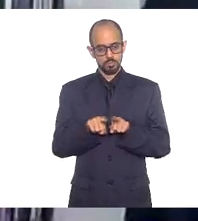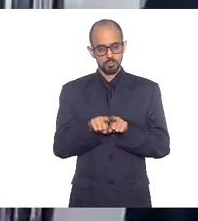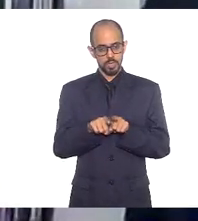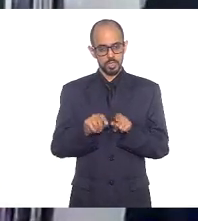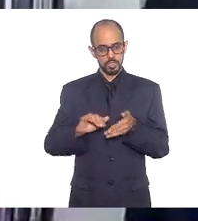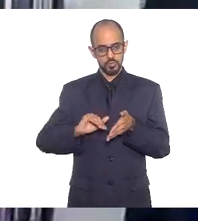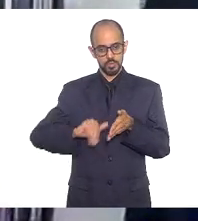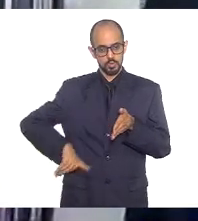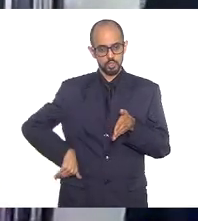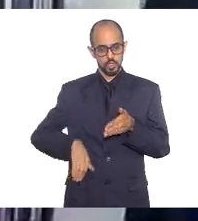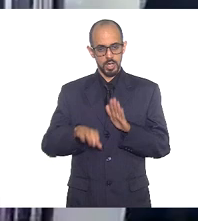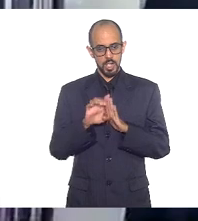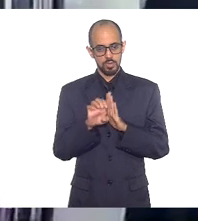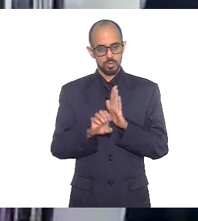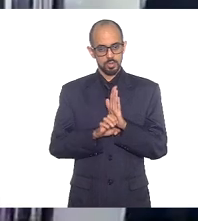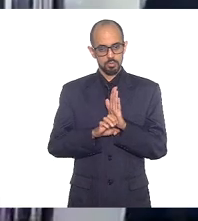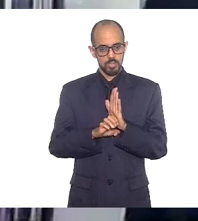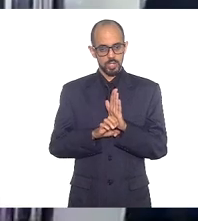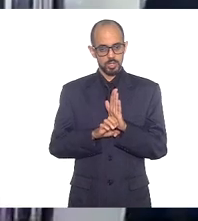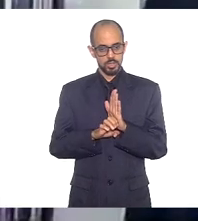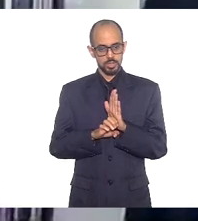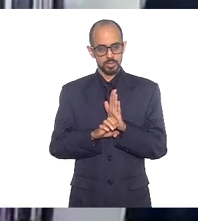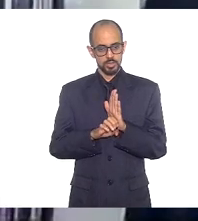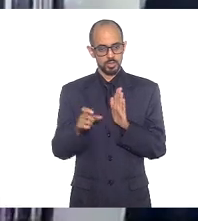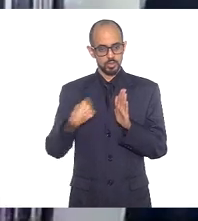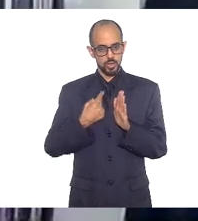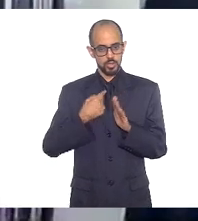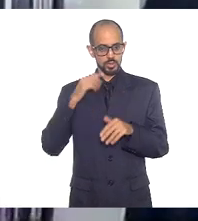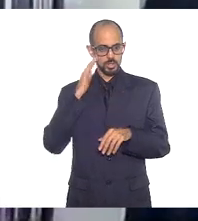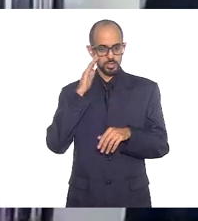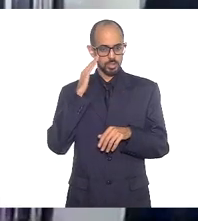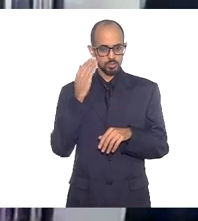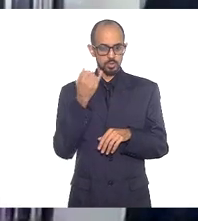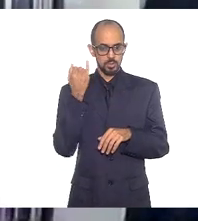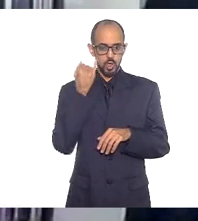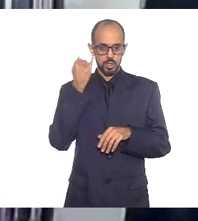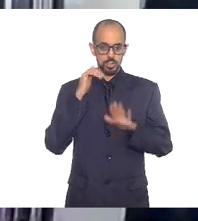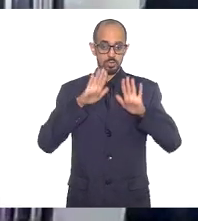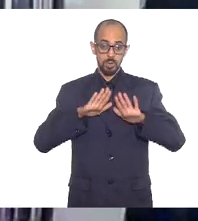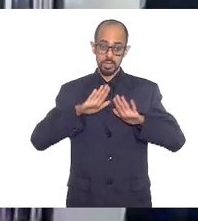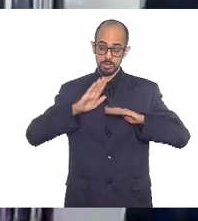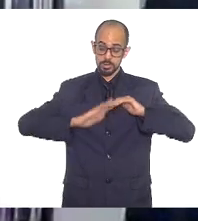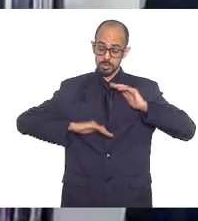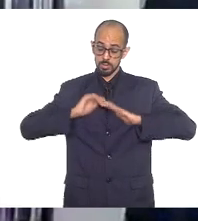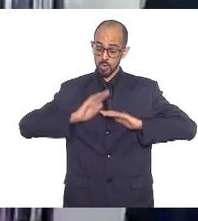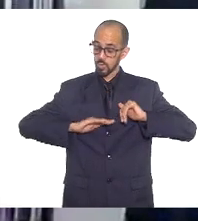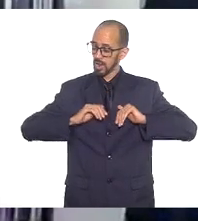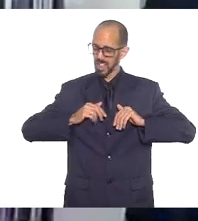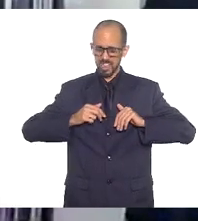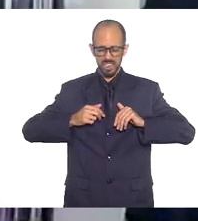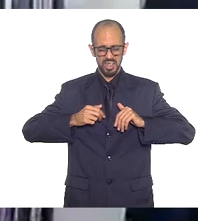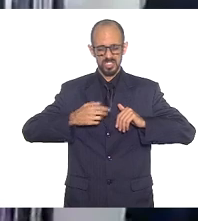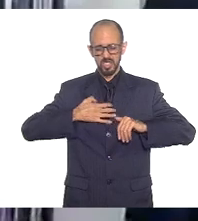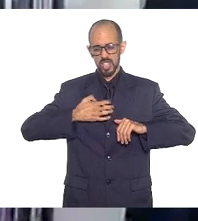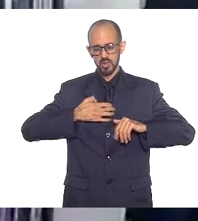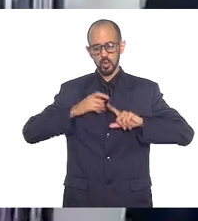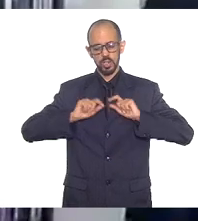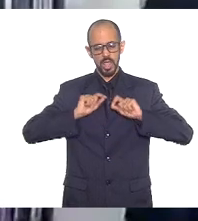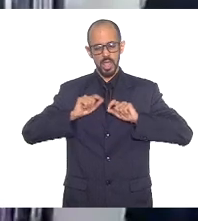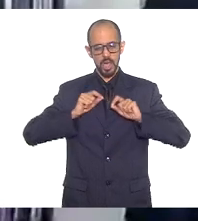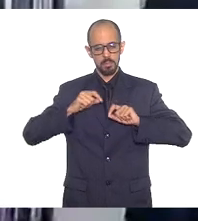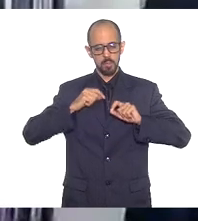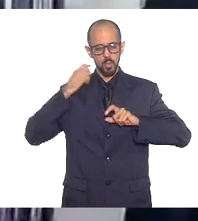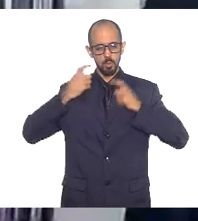rejeitadas as emendas que a gente considera que é importante, mas de qualquer maneira a minha preocupação maior é exatamente